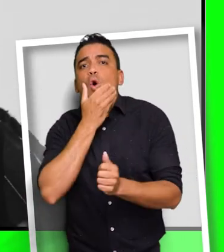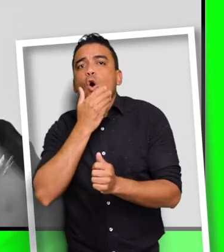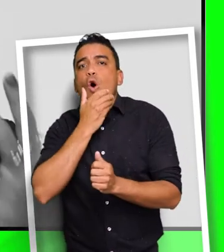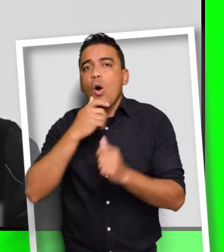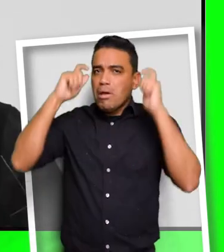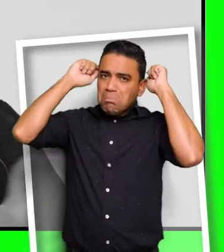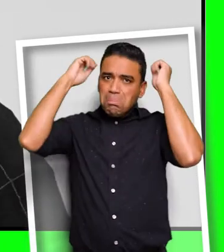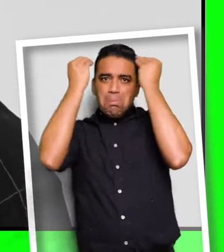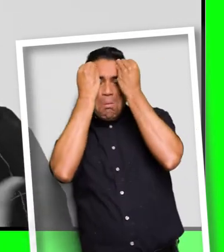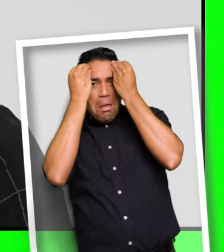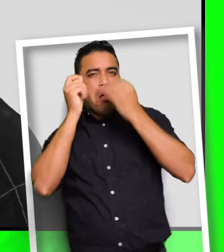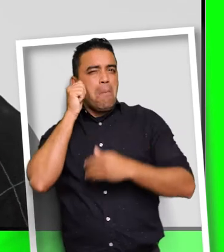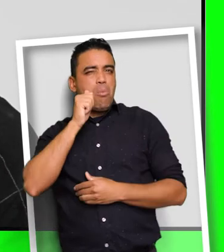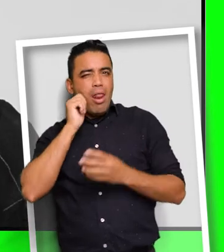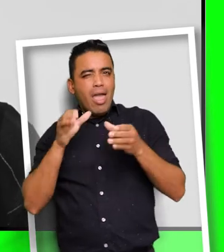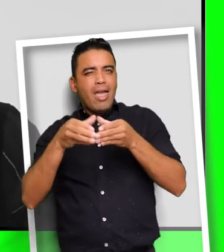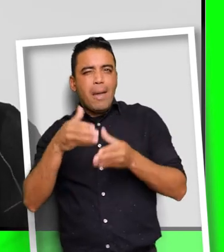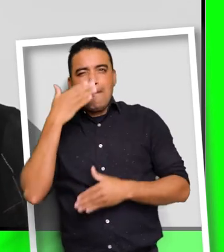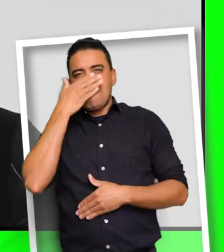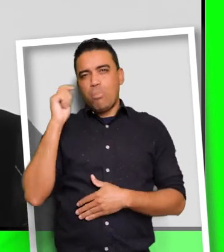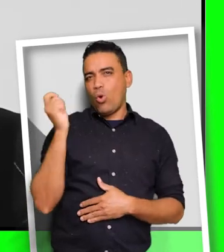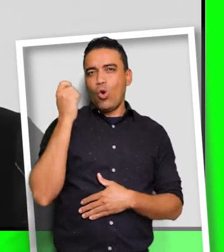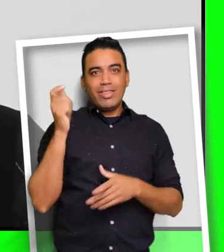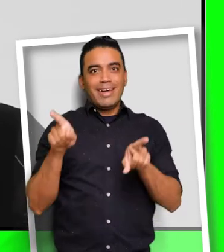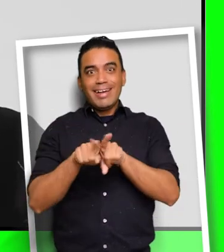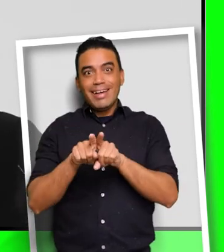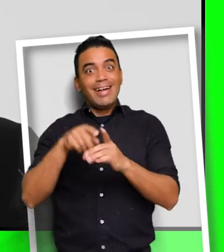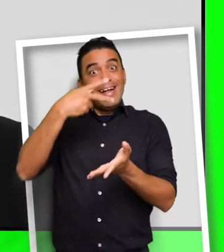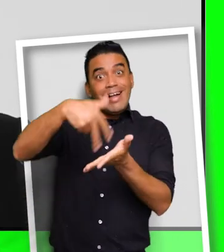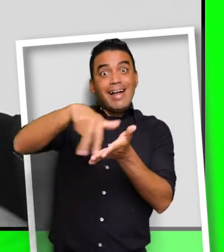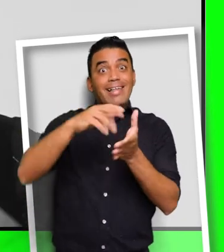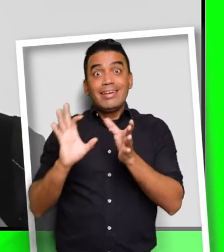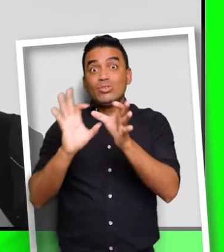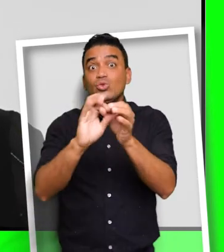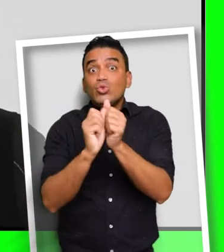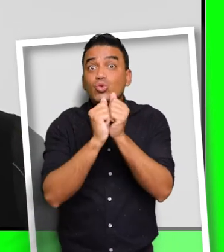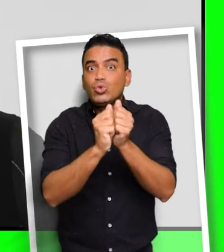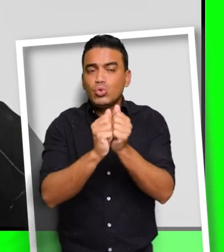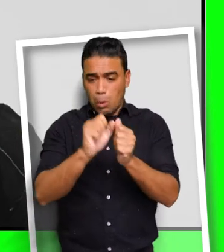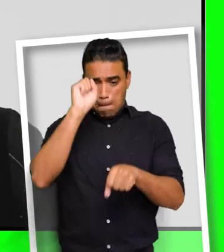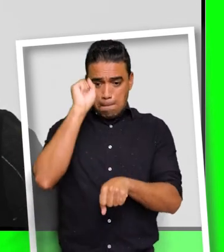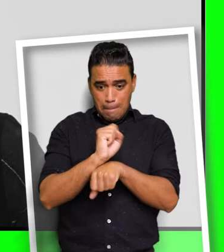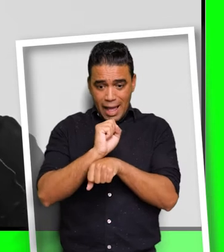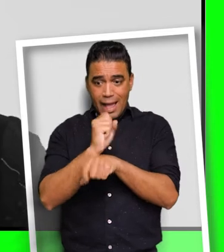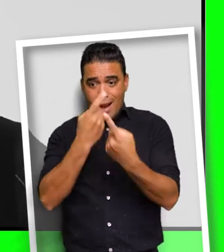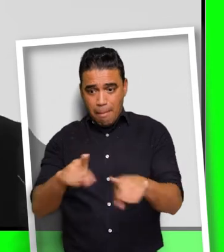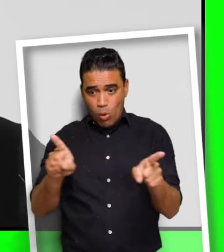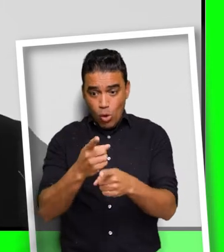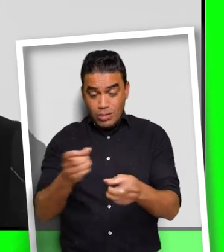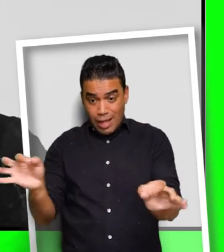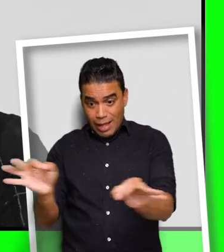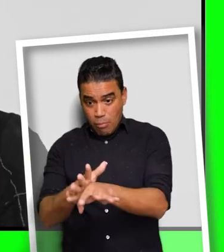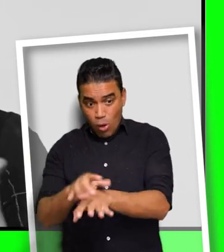outras prostitutas cantando junto com elas. Não é um número musical que para a música acontecer e